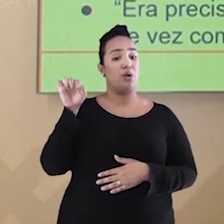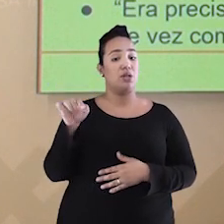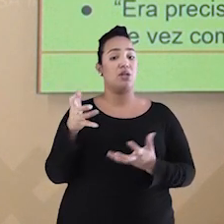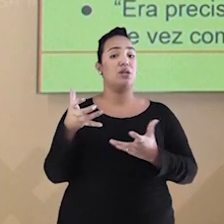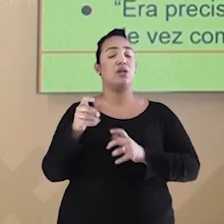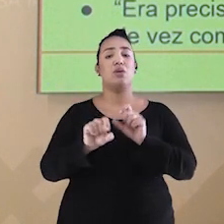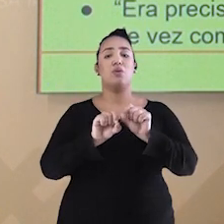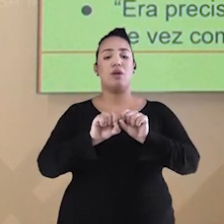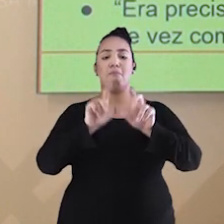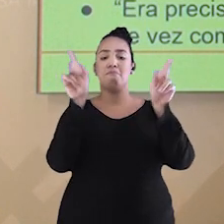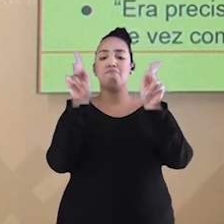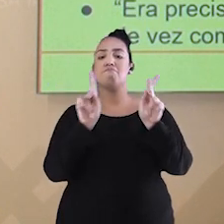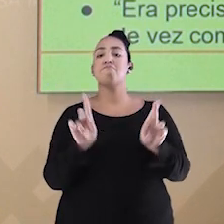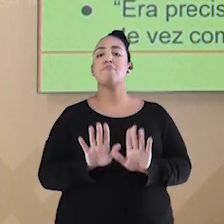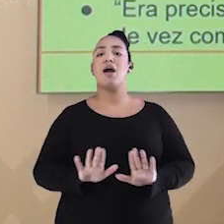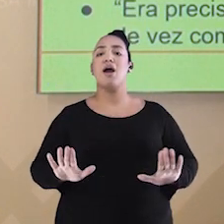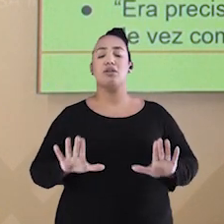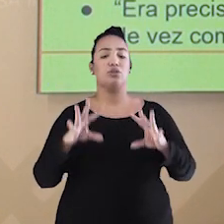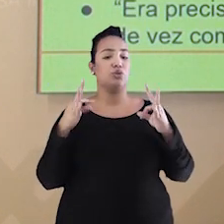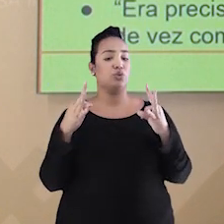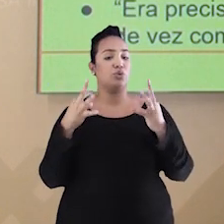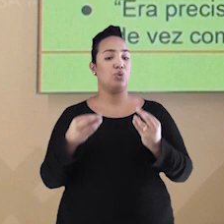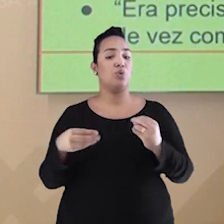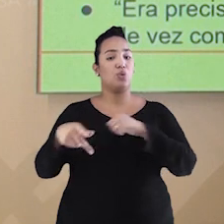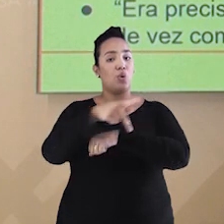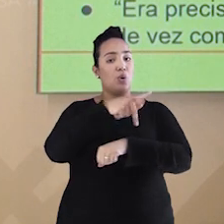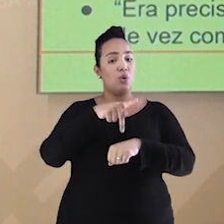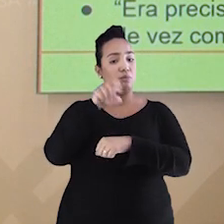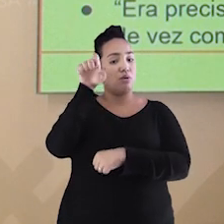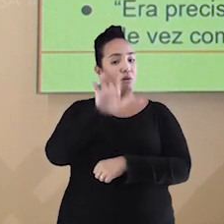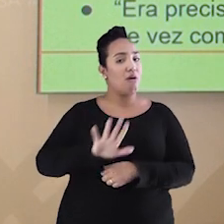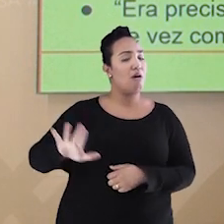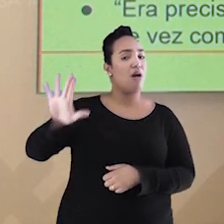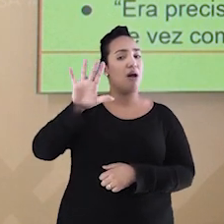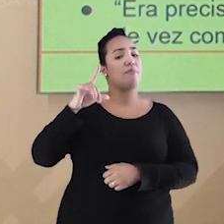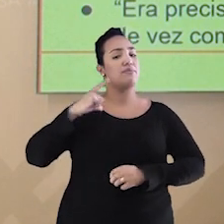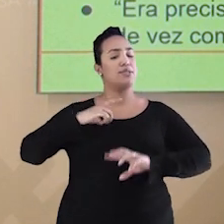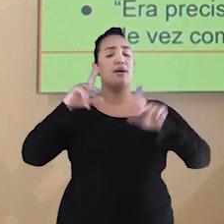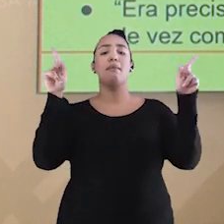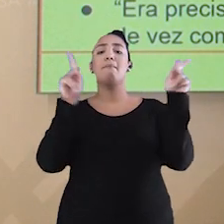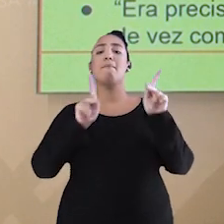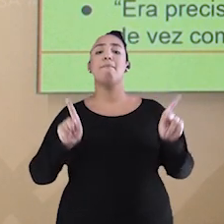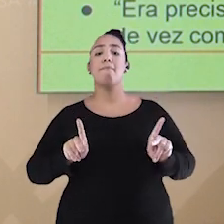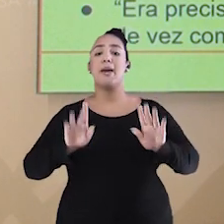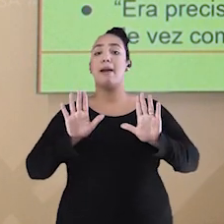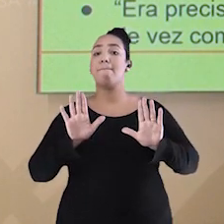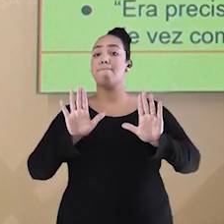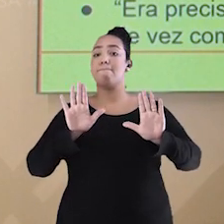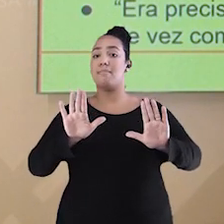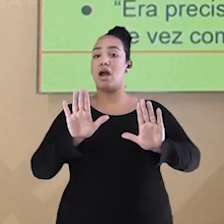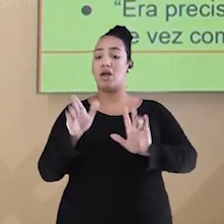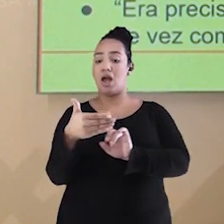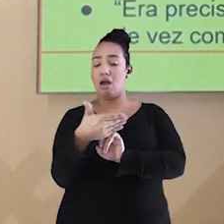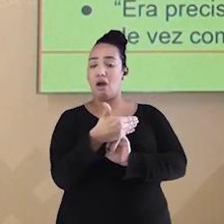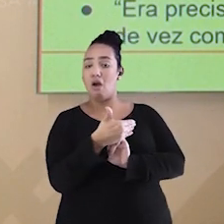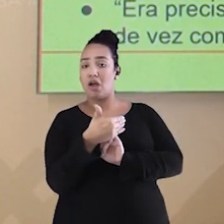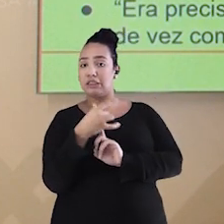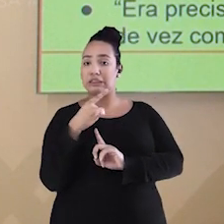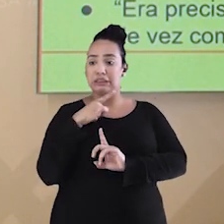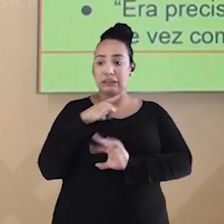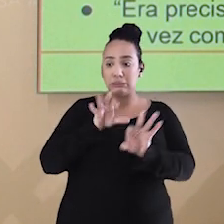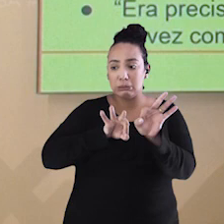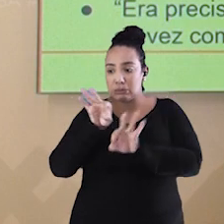passava pela paz armada. Todos os países europeus viviam em paz, porém, por trás dos panos havia